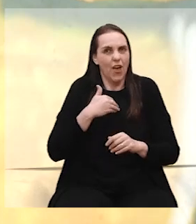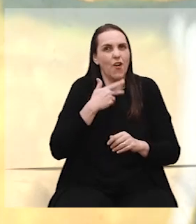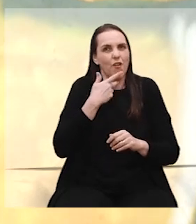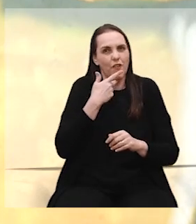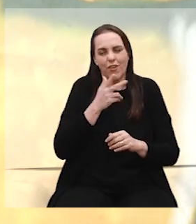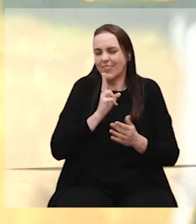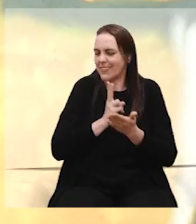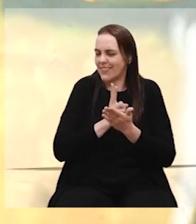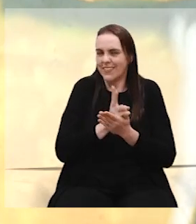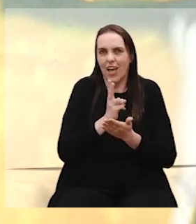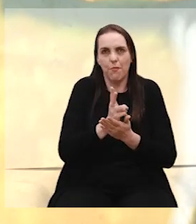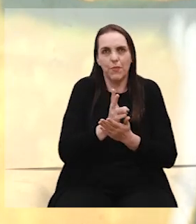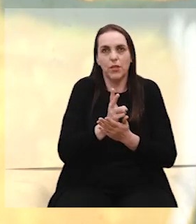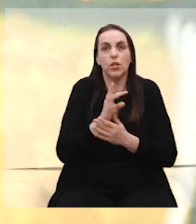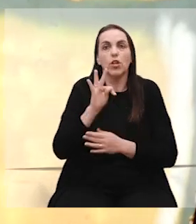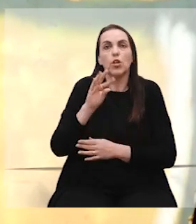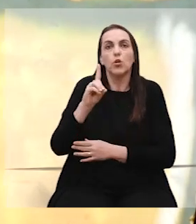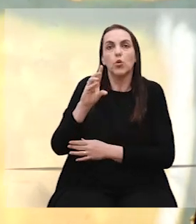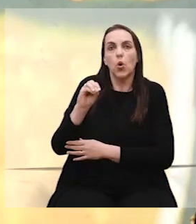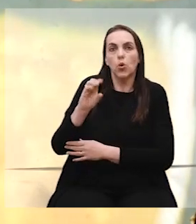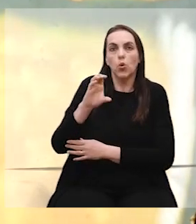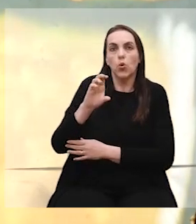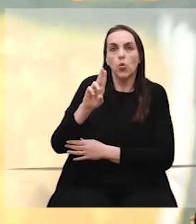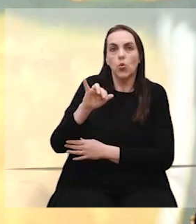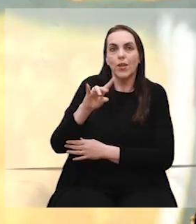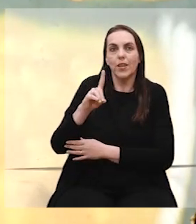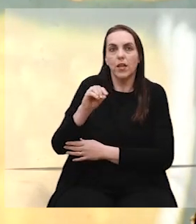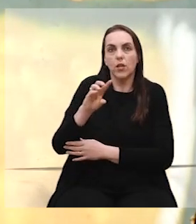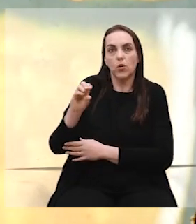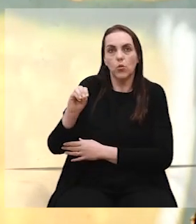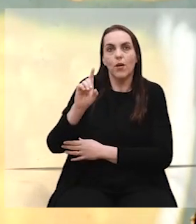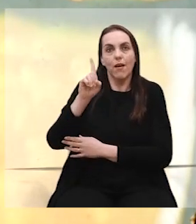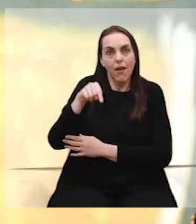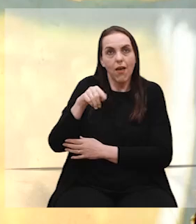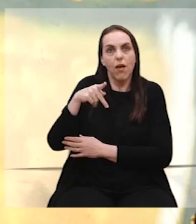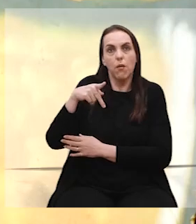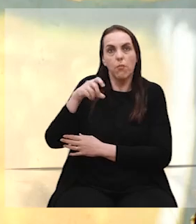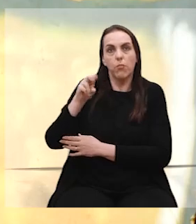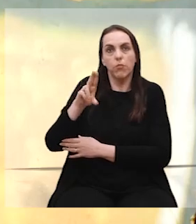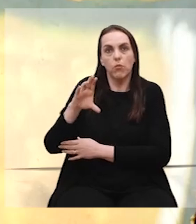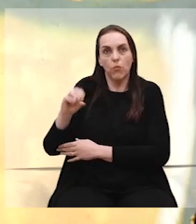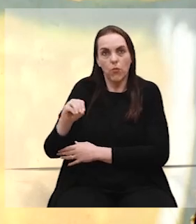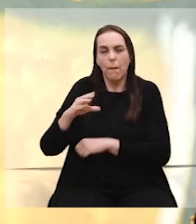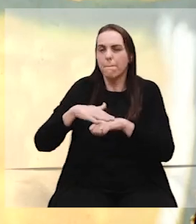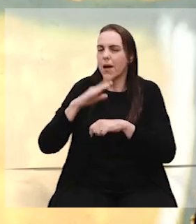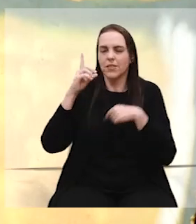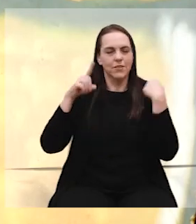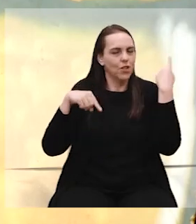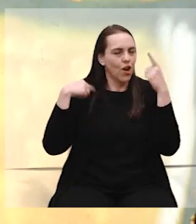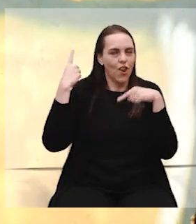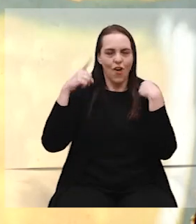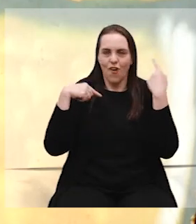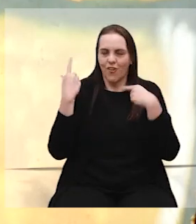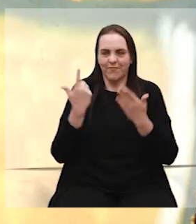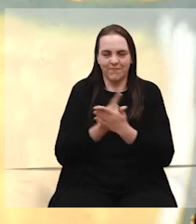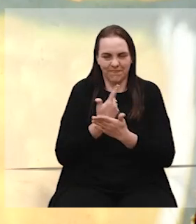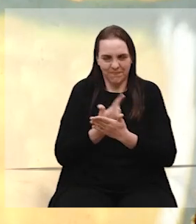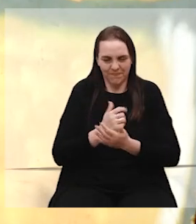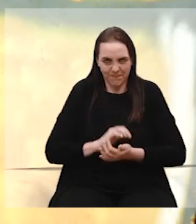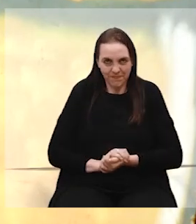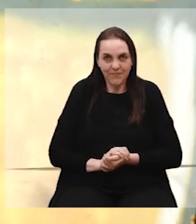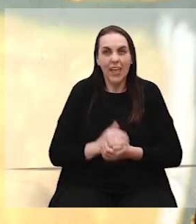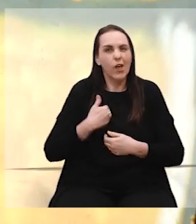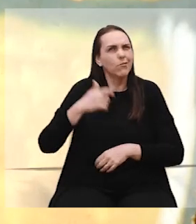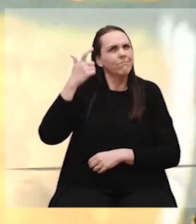vou apelar para o de sempre. Todo cuidado é pouco, que é o mais doido, né? E agora, vocês estavam falando uma coisa, eu fiquei